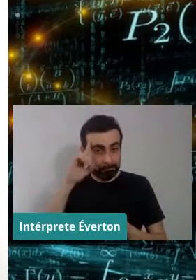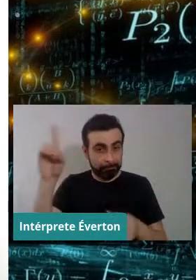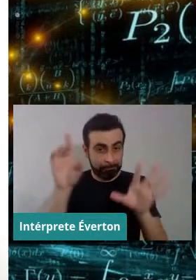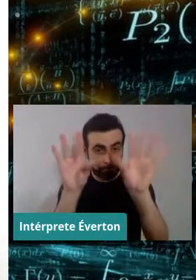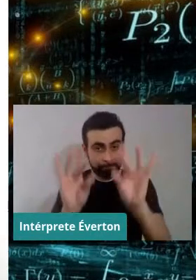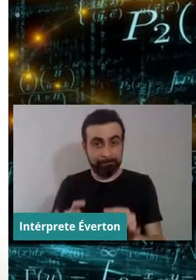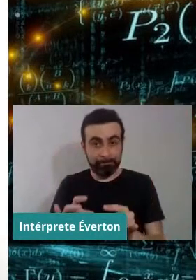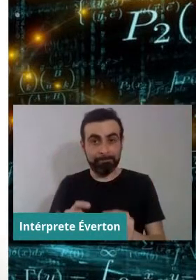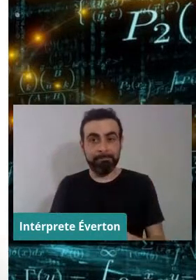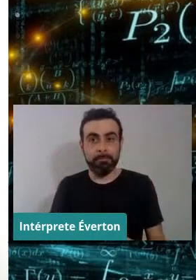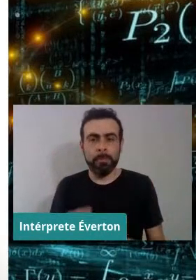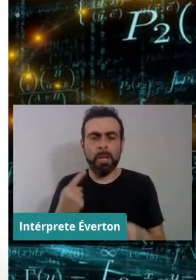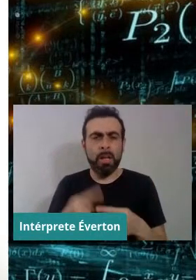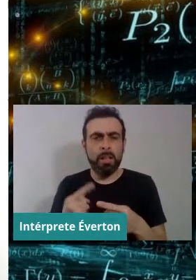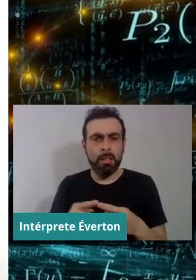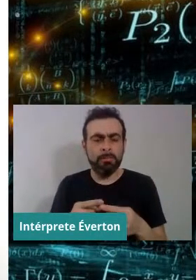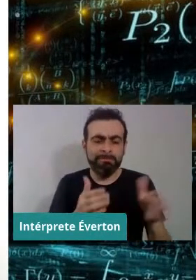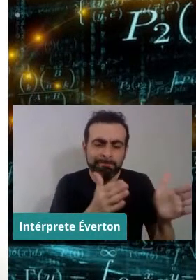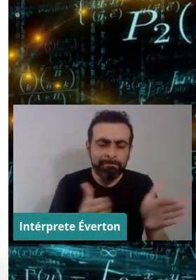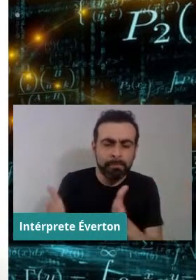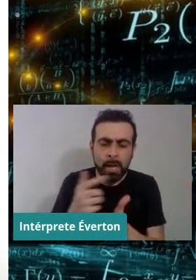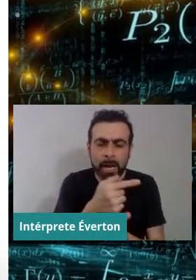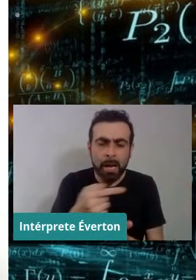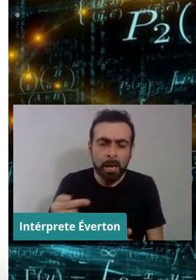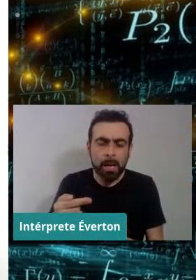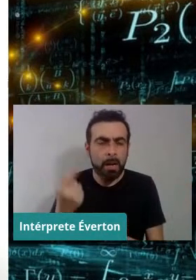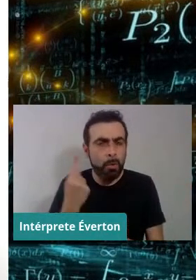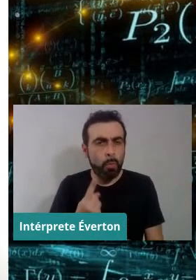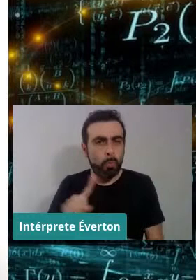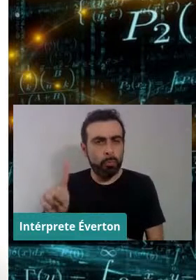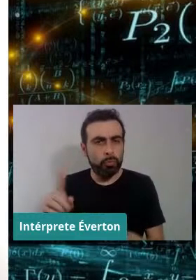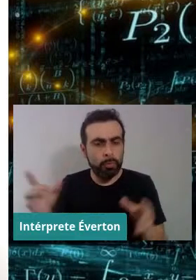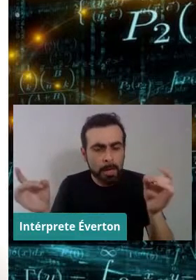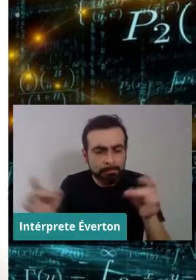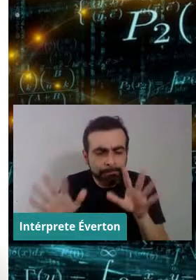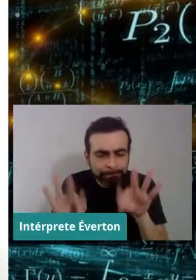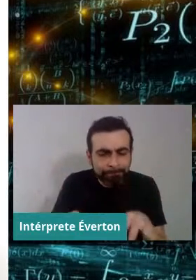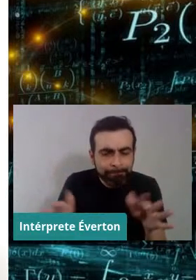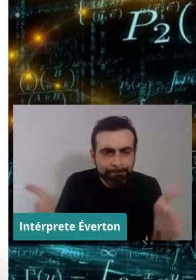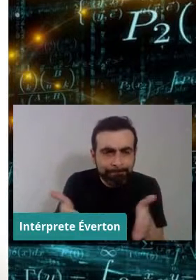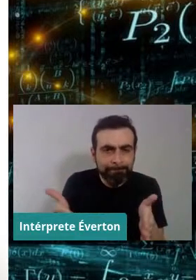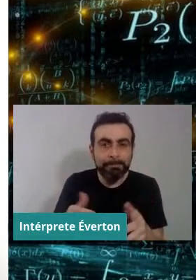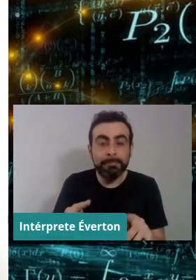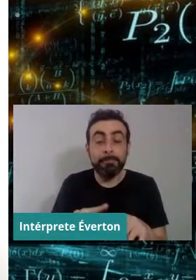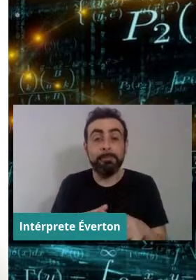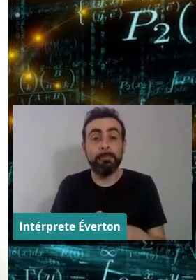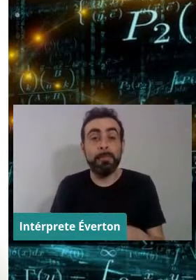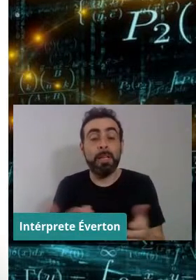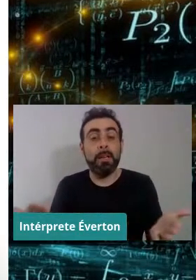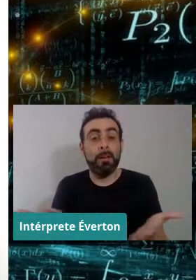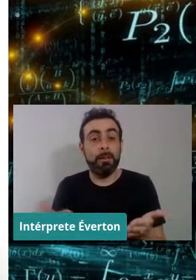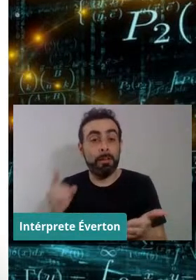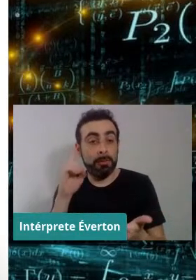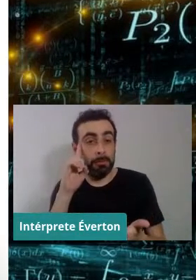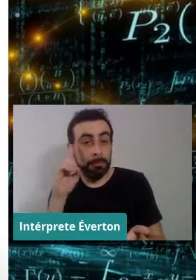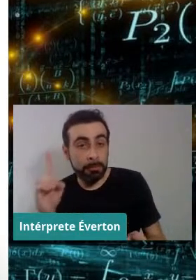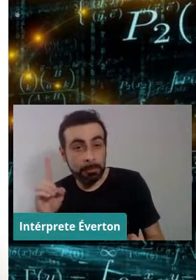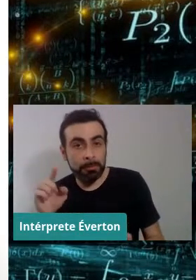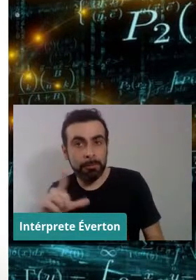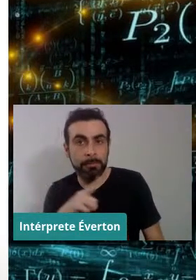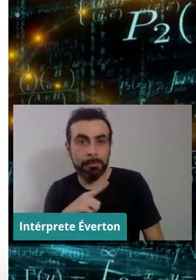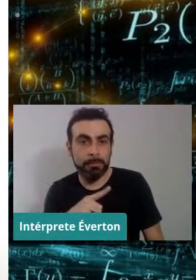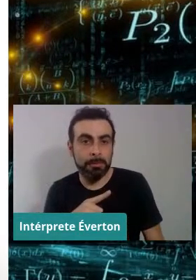vamos encerrar a semana de matemática, um dia que nós vamos